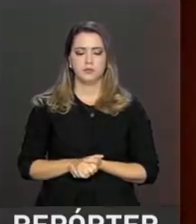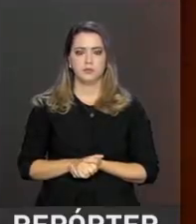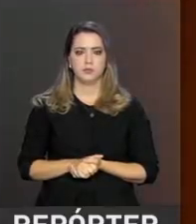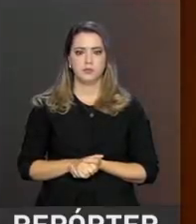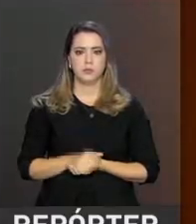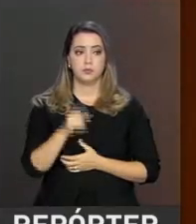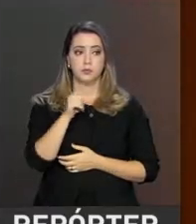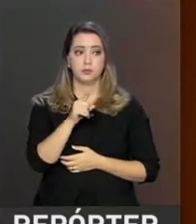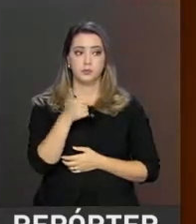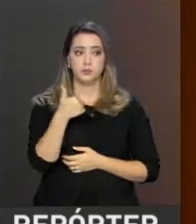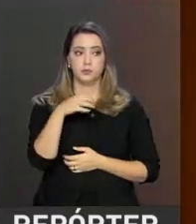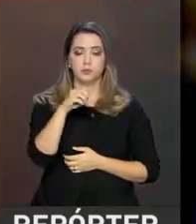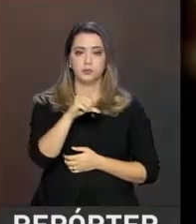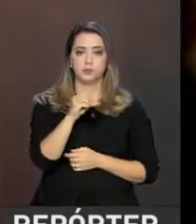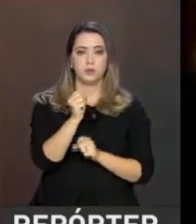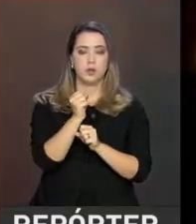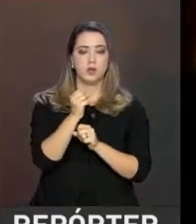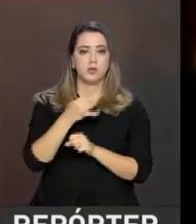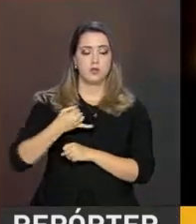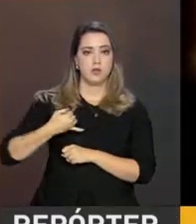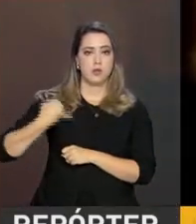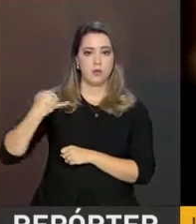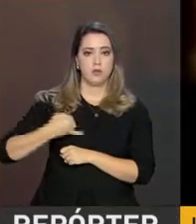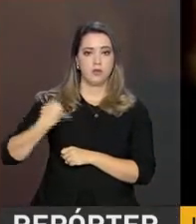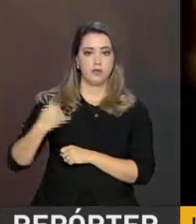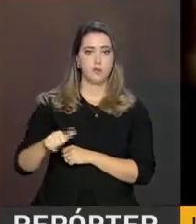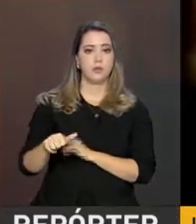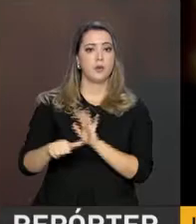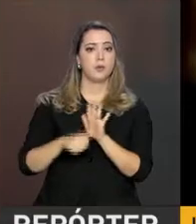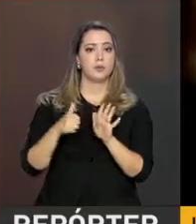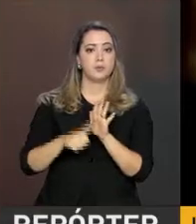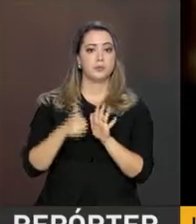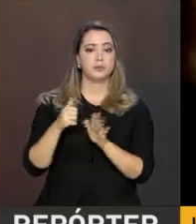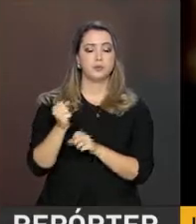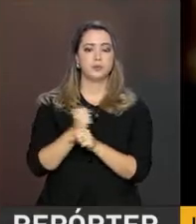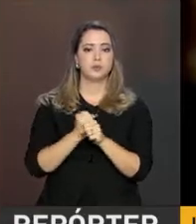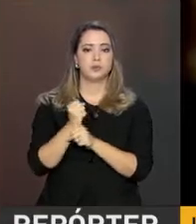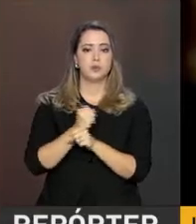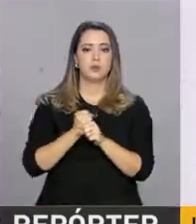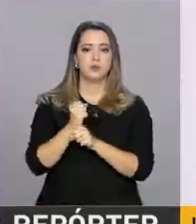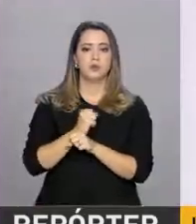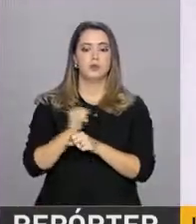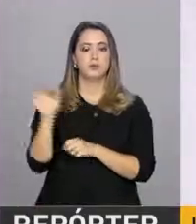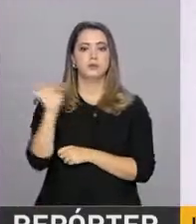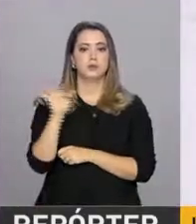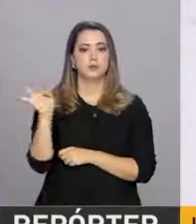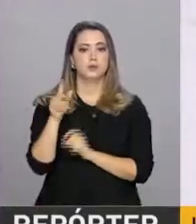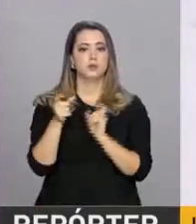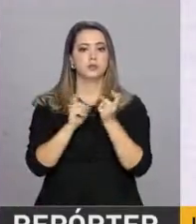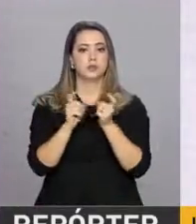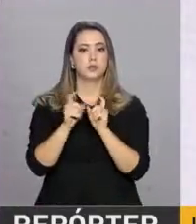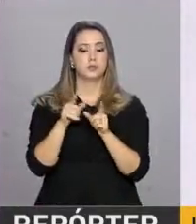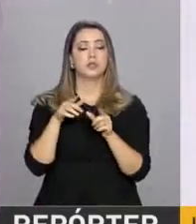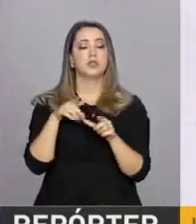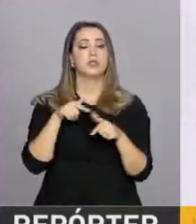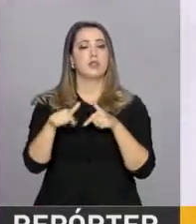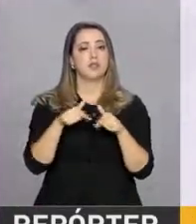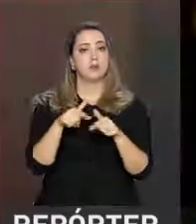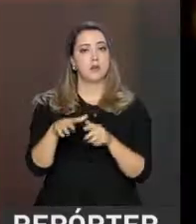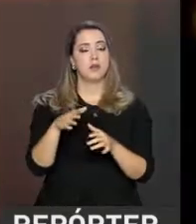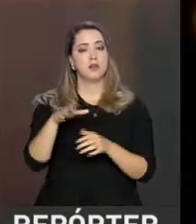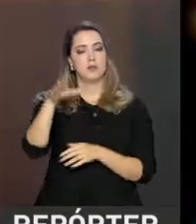esther tem 19 anos e cursa o primeiro ano da faculdade de administração trabalha como jovem aprendiz